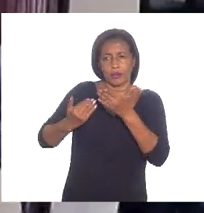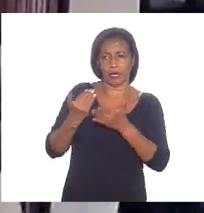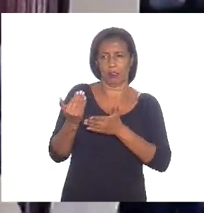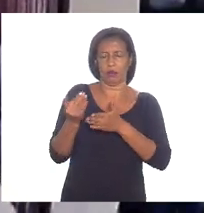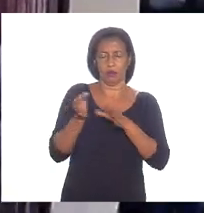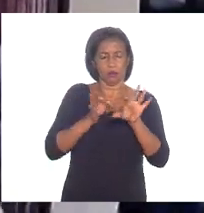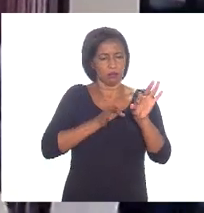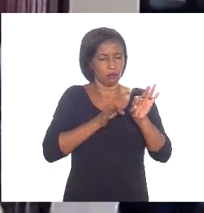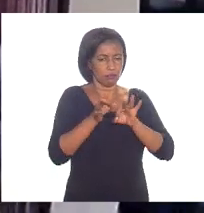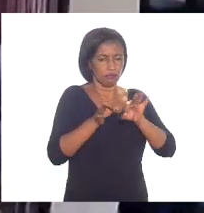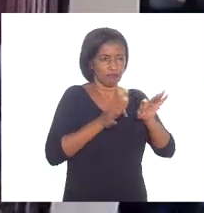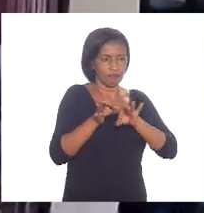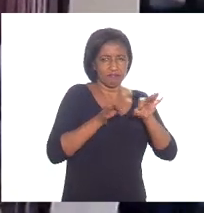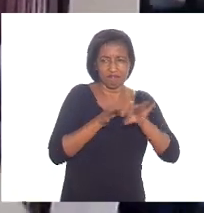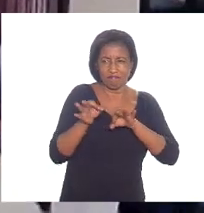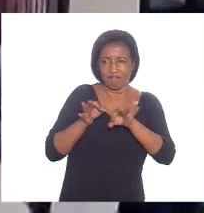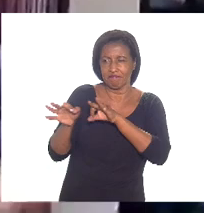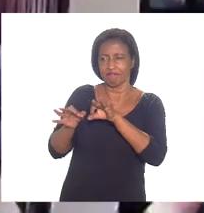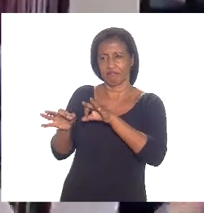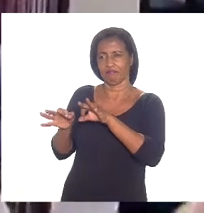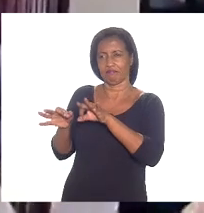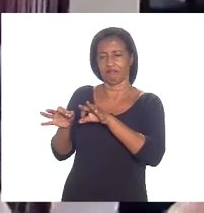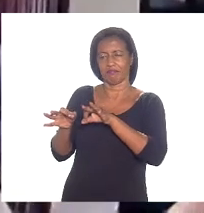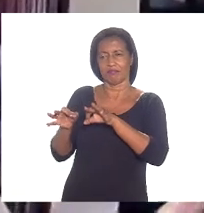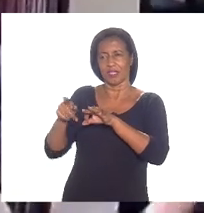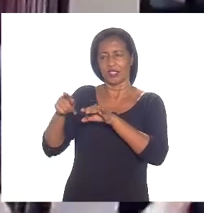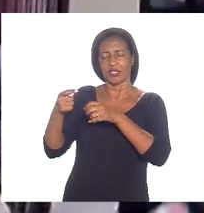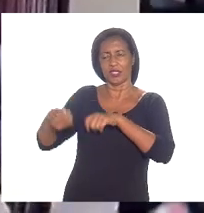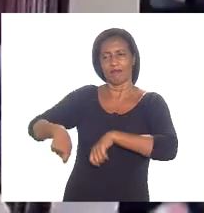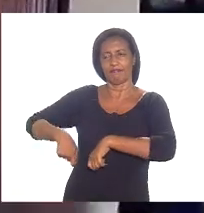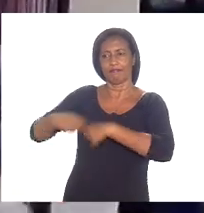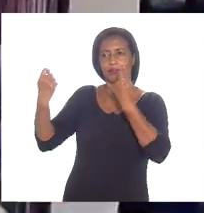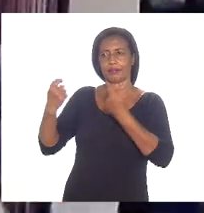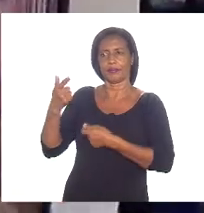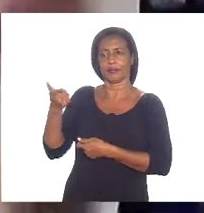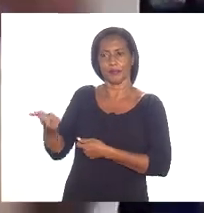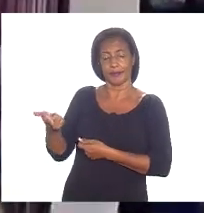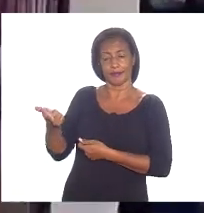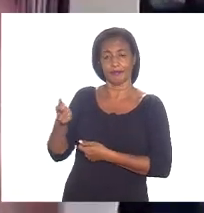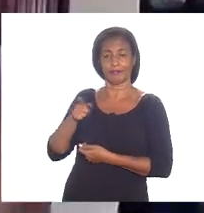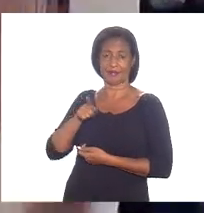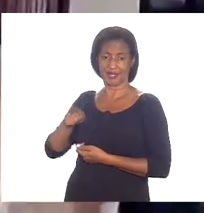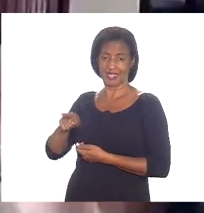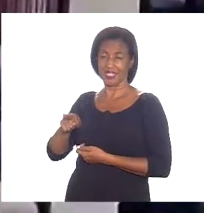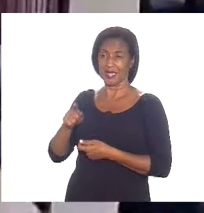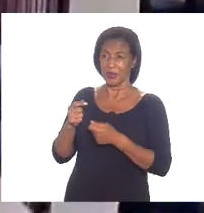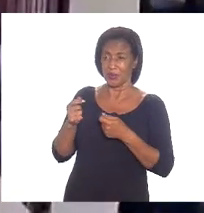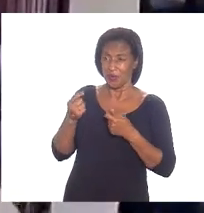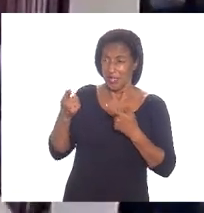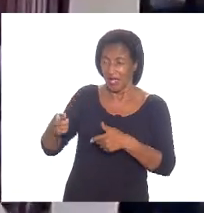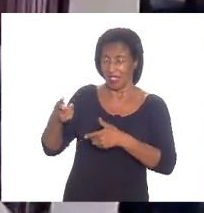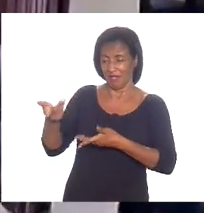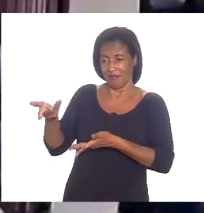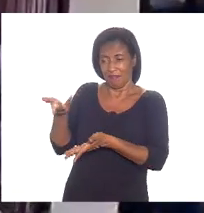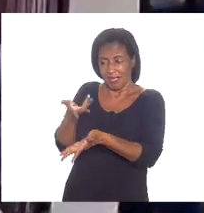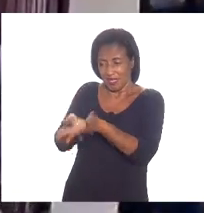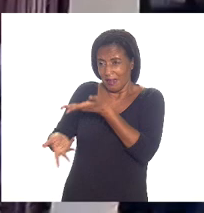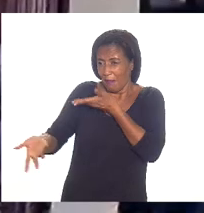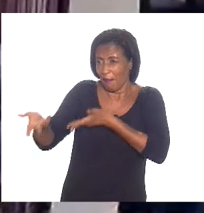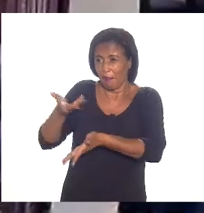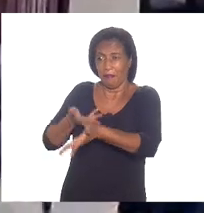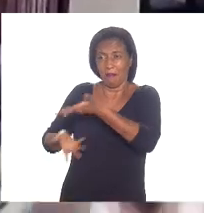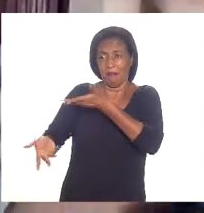de desmonte daquilo que se pretende. E o desmonte conta com a